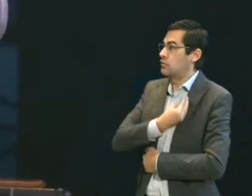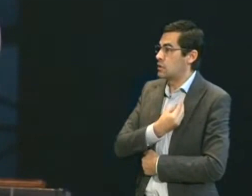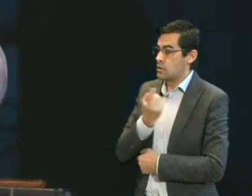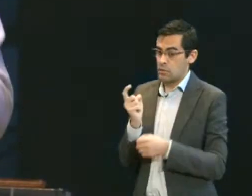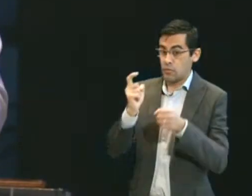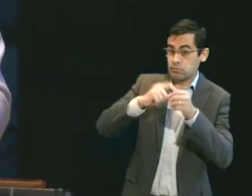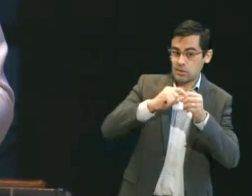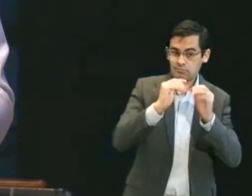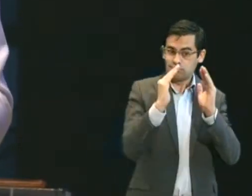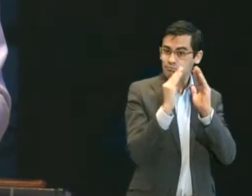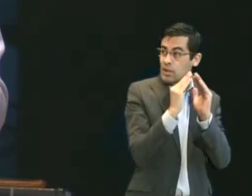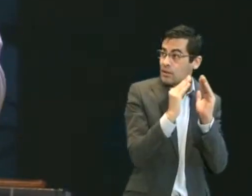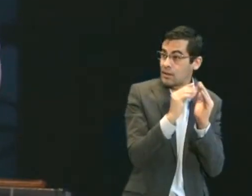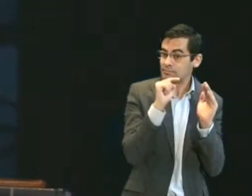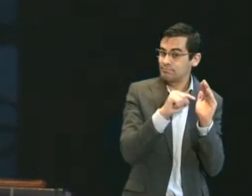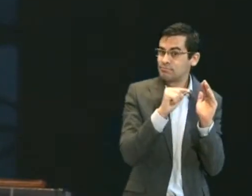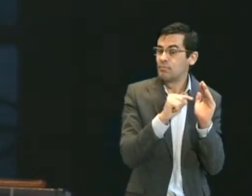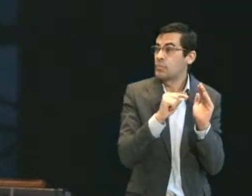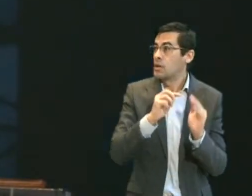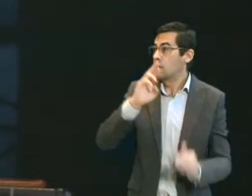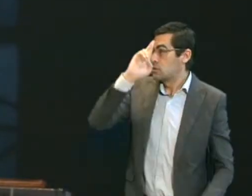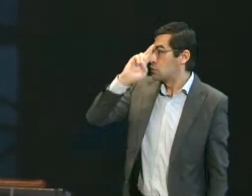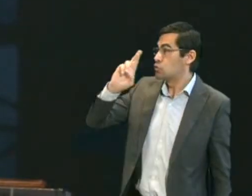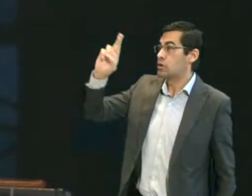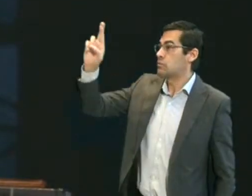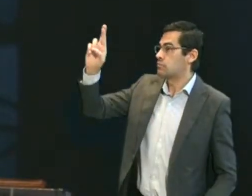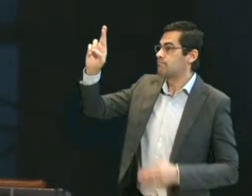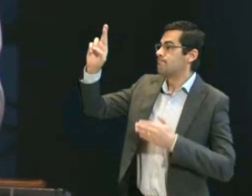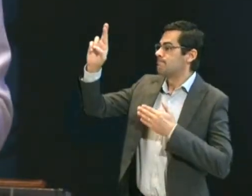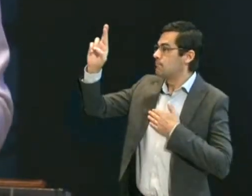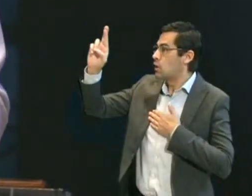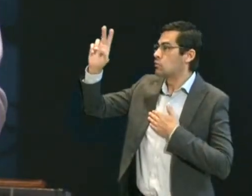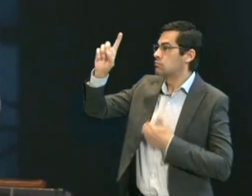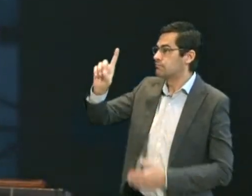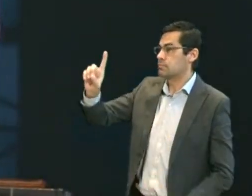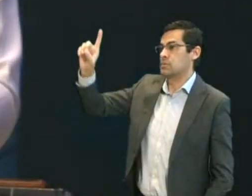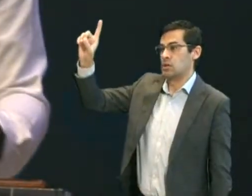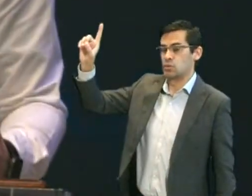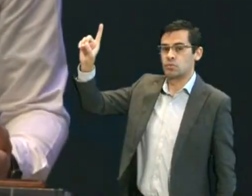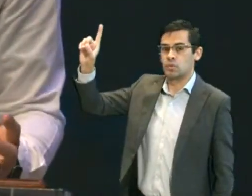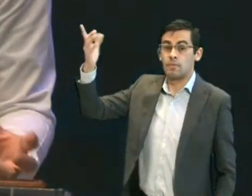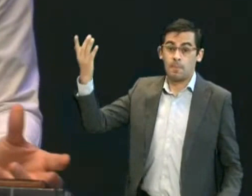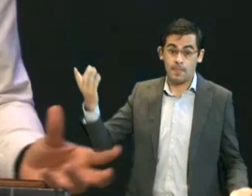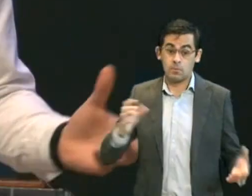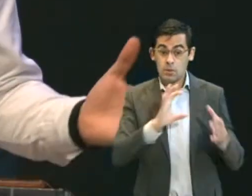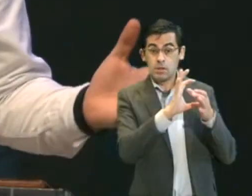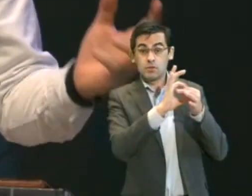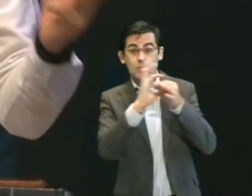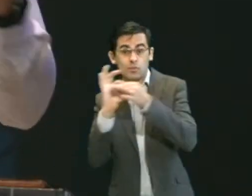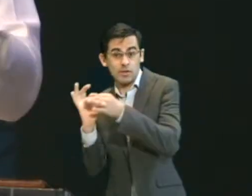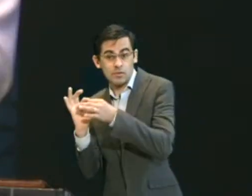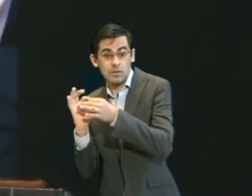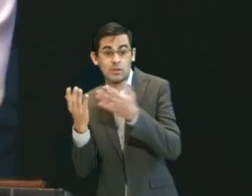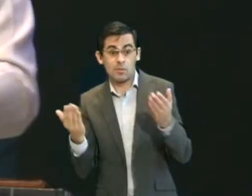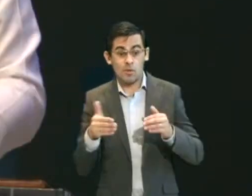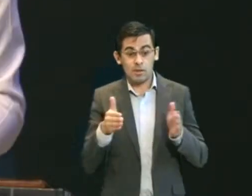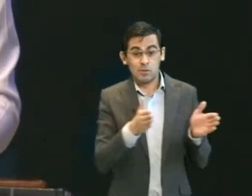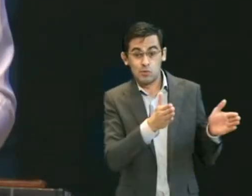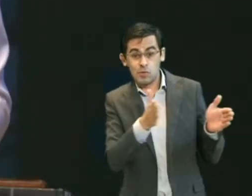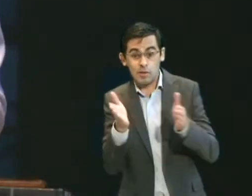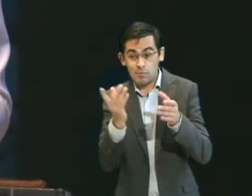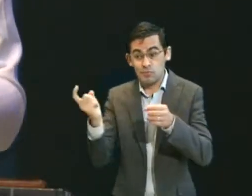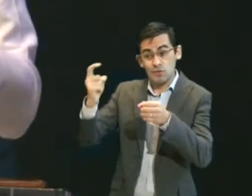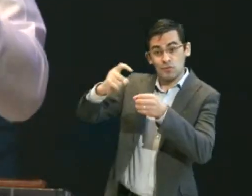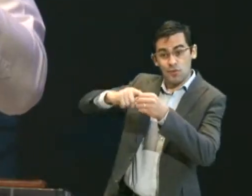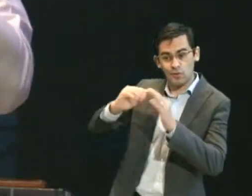para casa, o Senhor vai ser o meu Deus. Essa é a história. Agora ele está no caminho de volta para